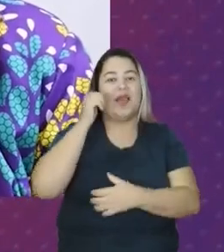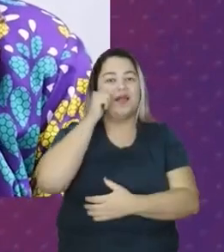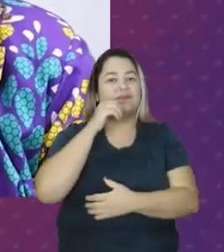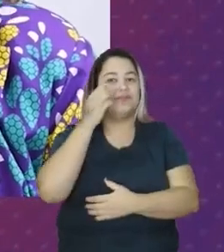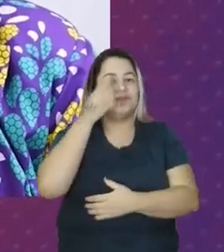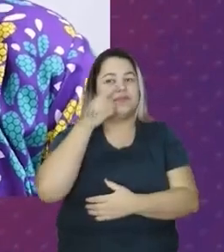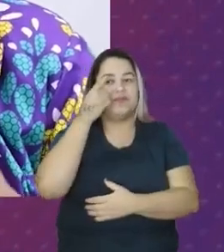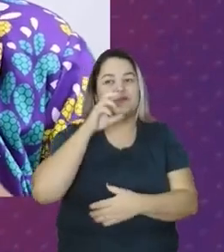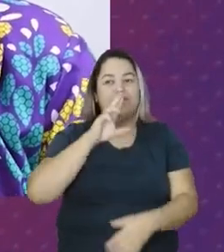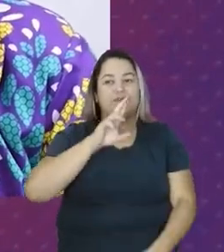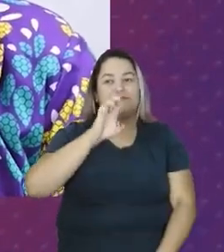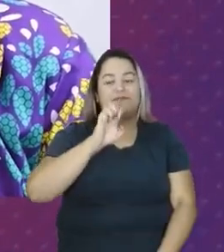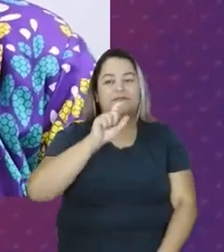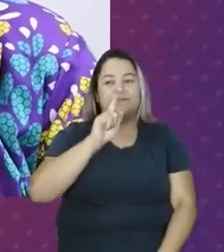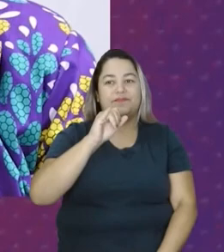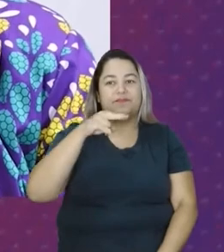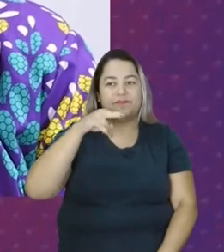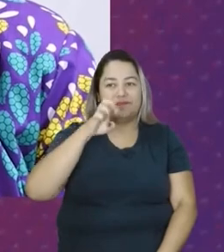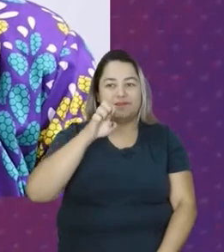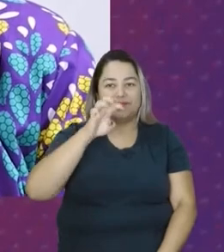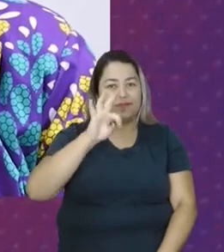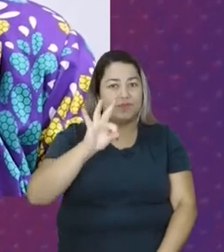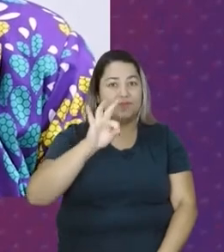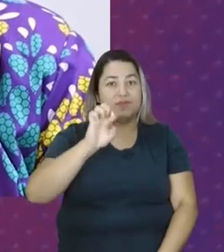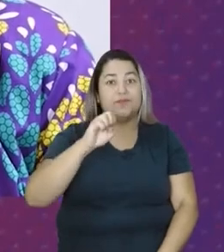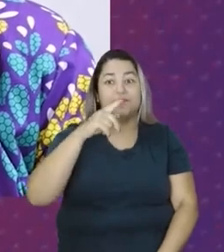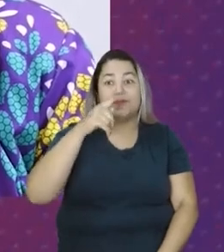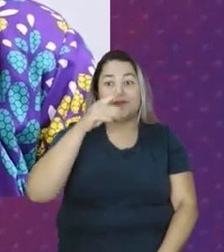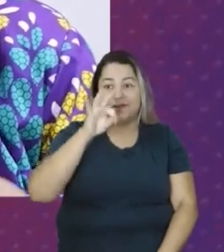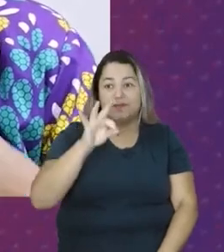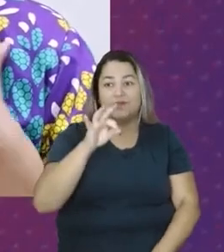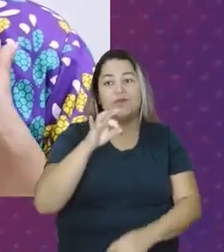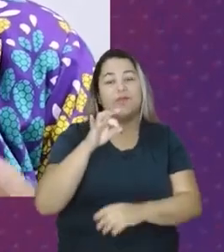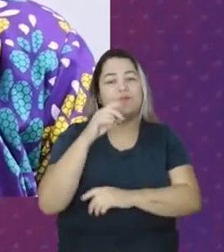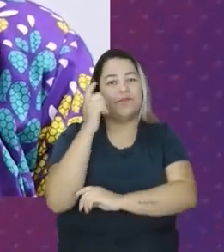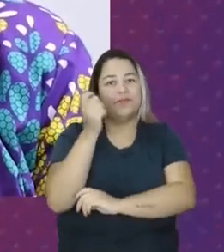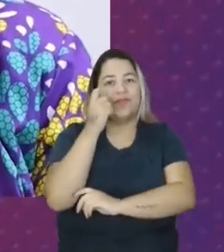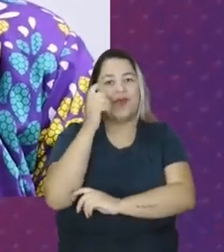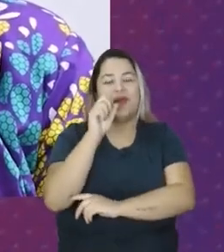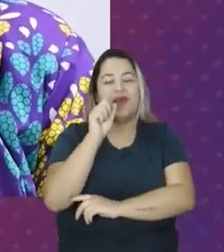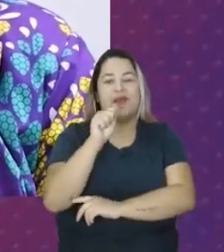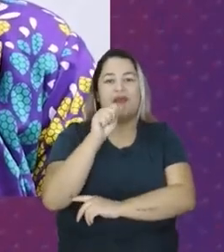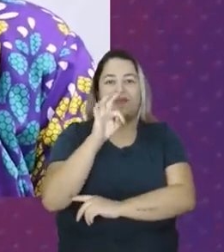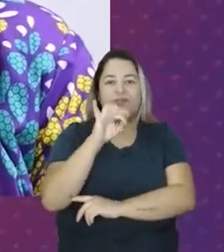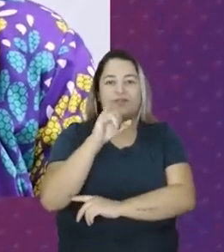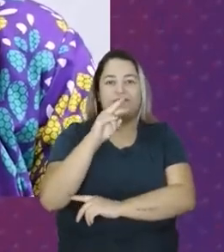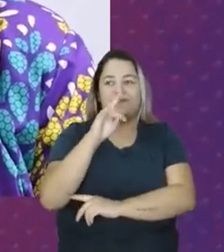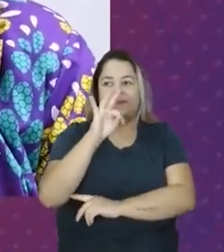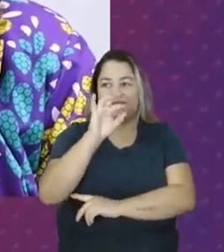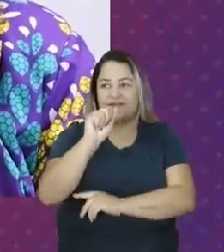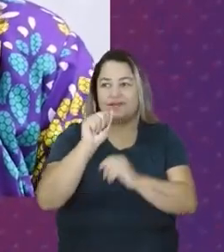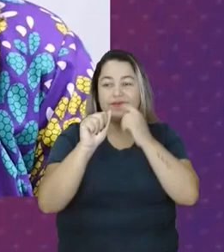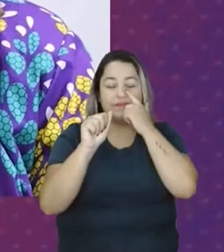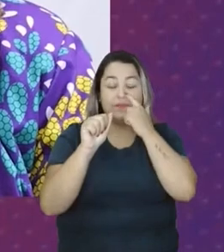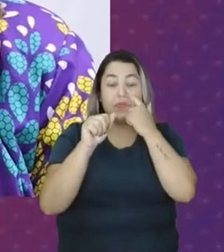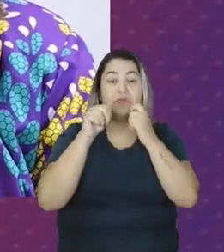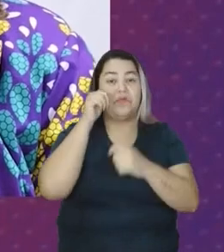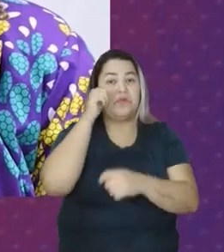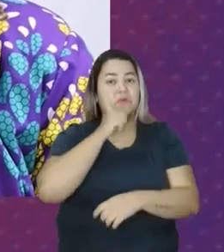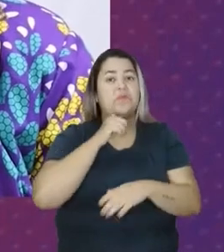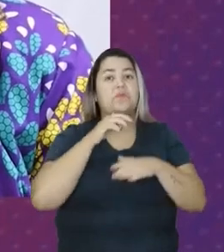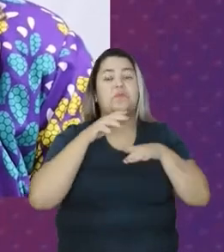federal Reginete Bispo, do PT do Rio Grande do Sul. Sou ativista do movimento de